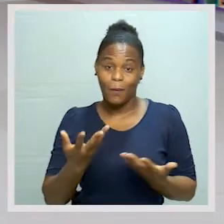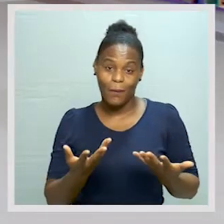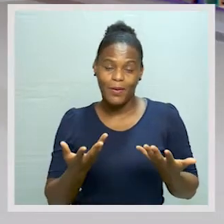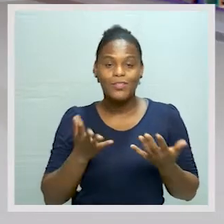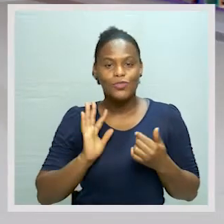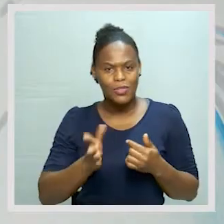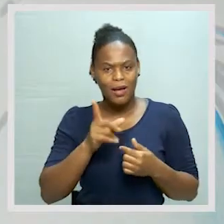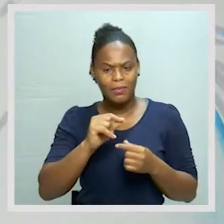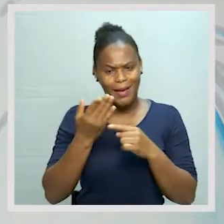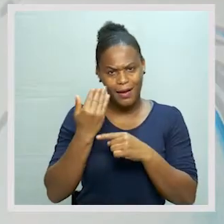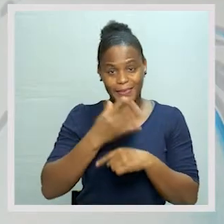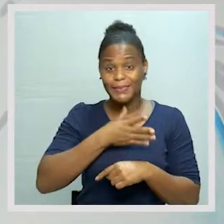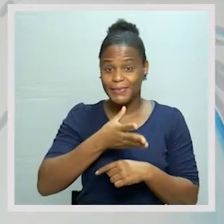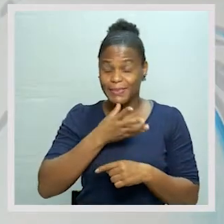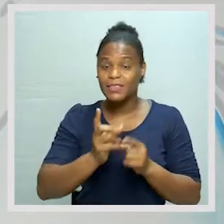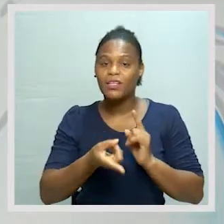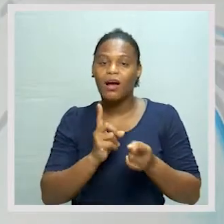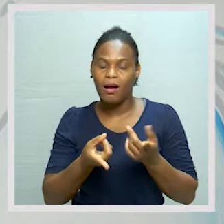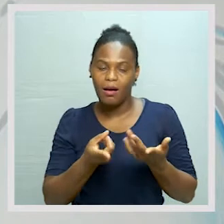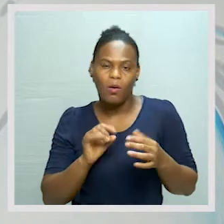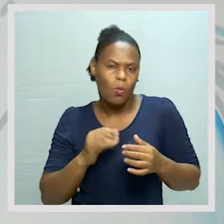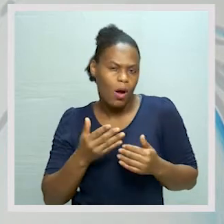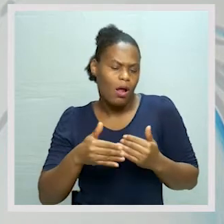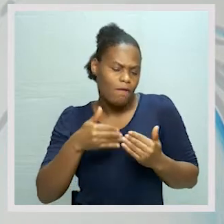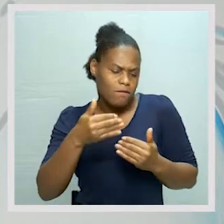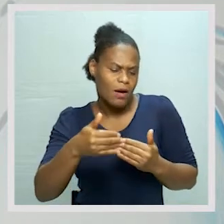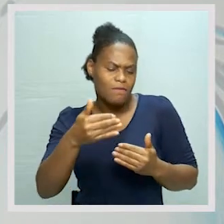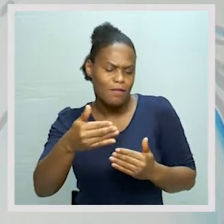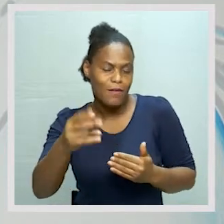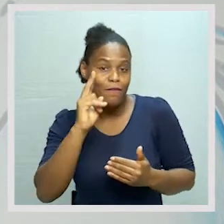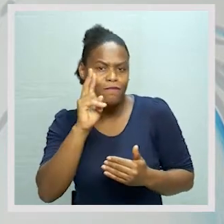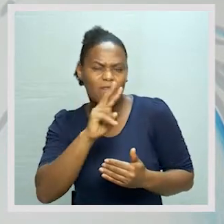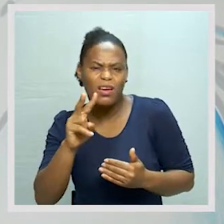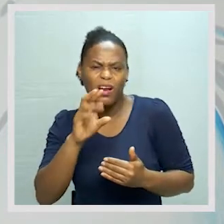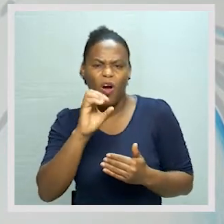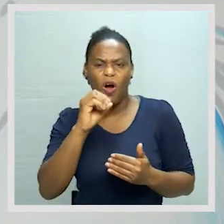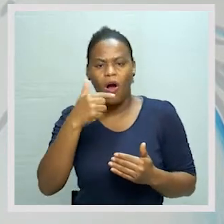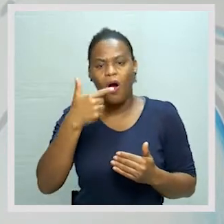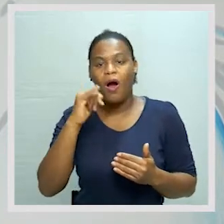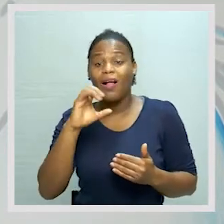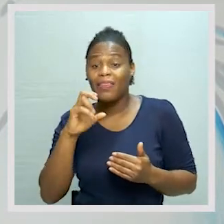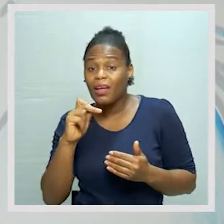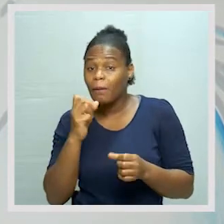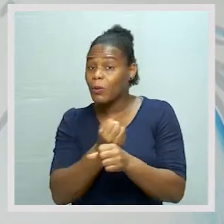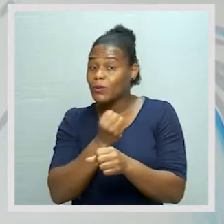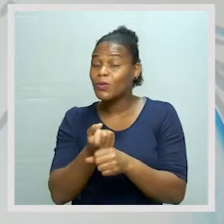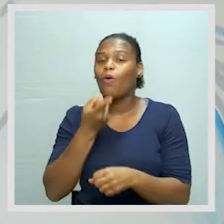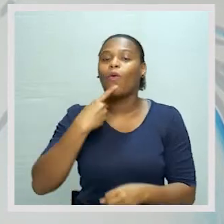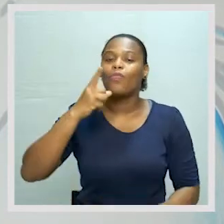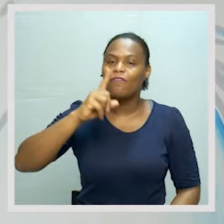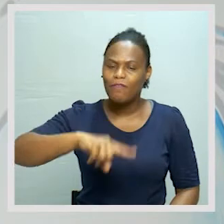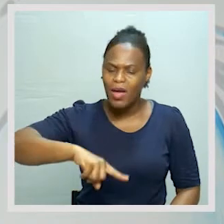Eu tinha dito também que, à medida que nós vamos ver as óticas de produção, vamos outra